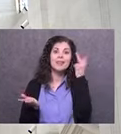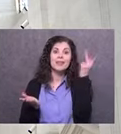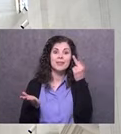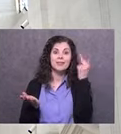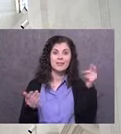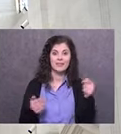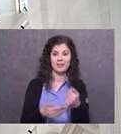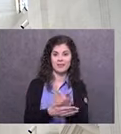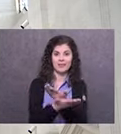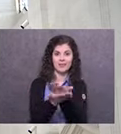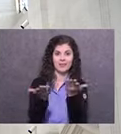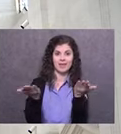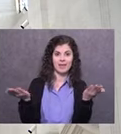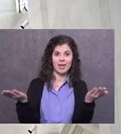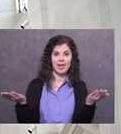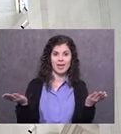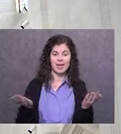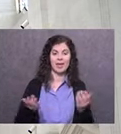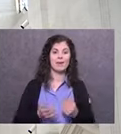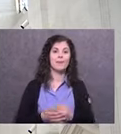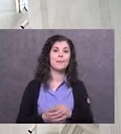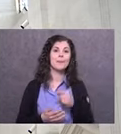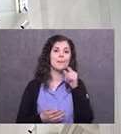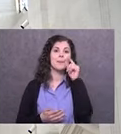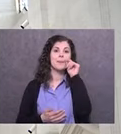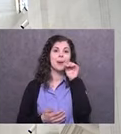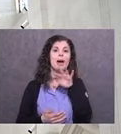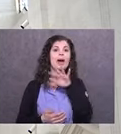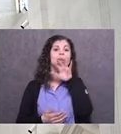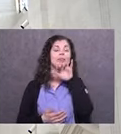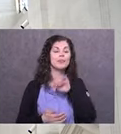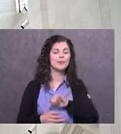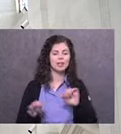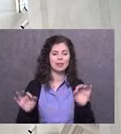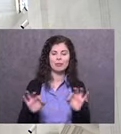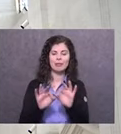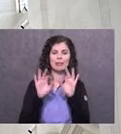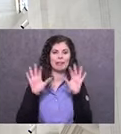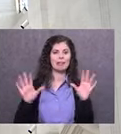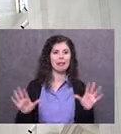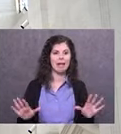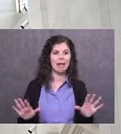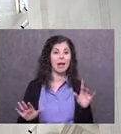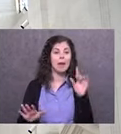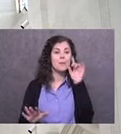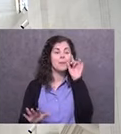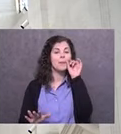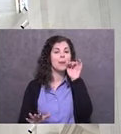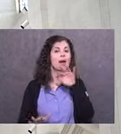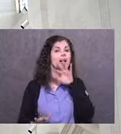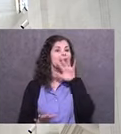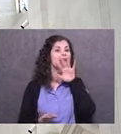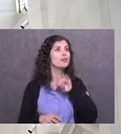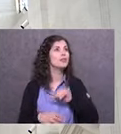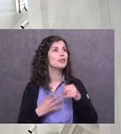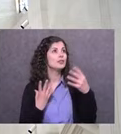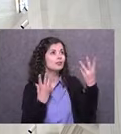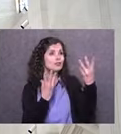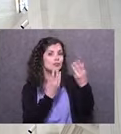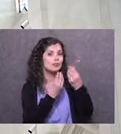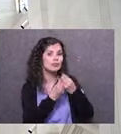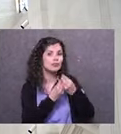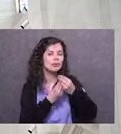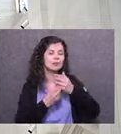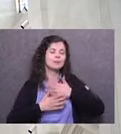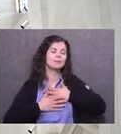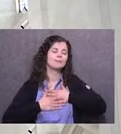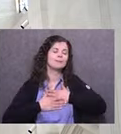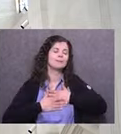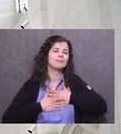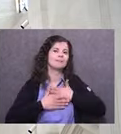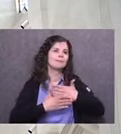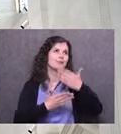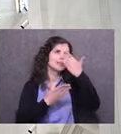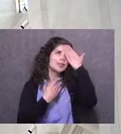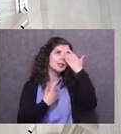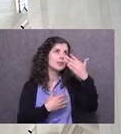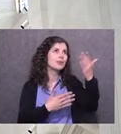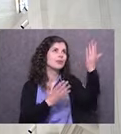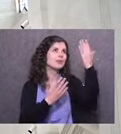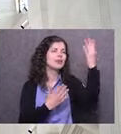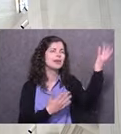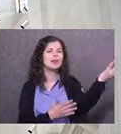dá vida, procede do Pai e do Filho, e com o Pai e o Filho é adorado e